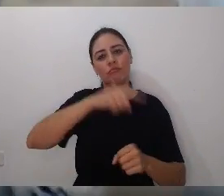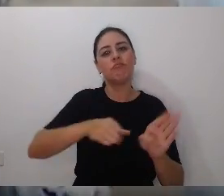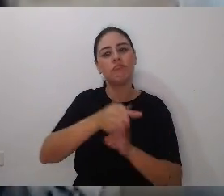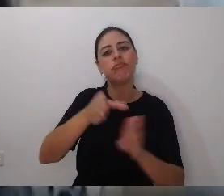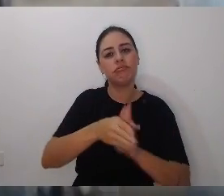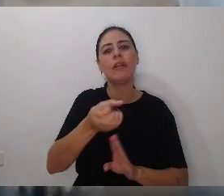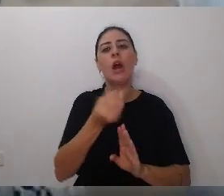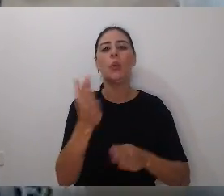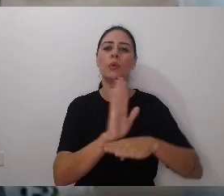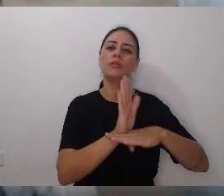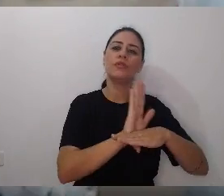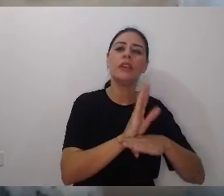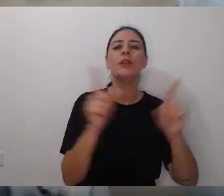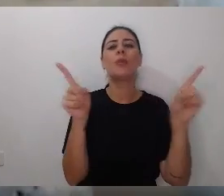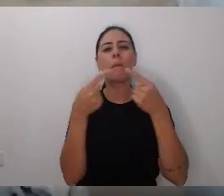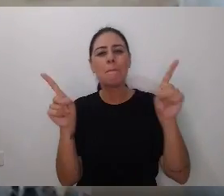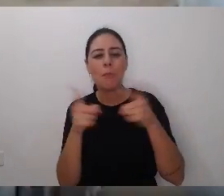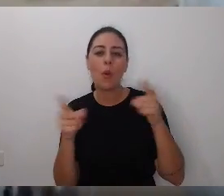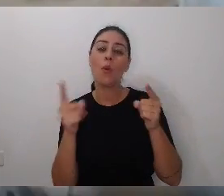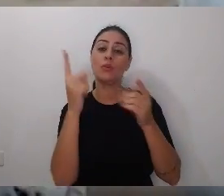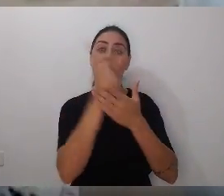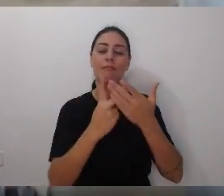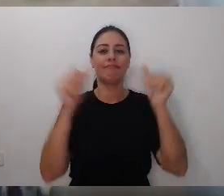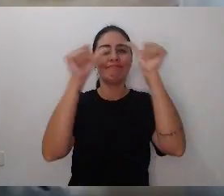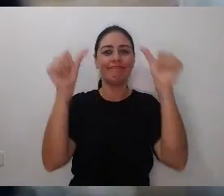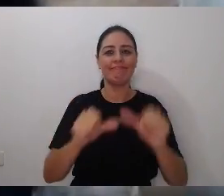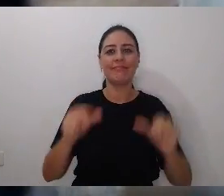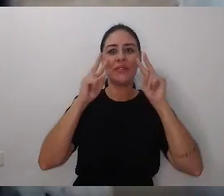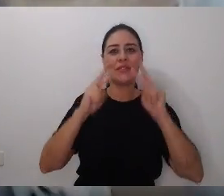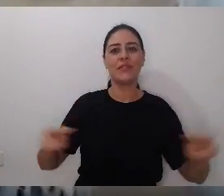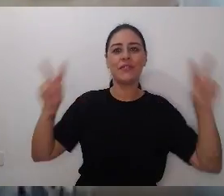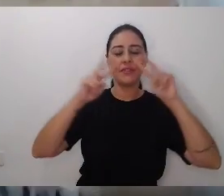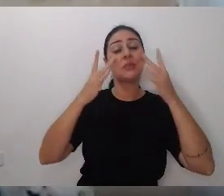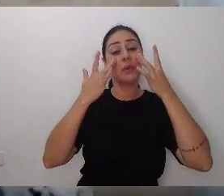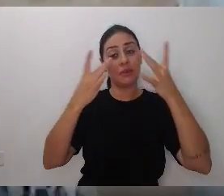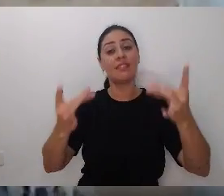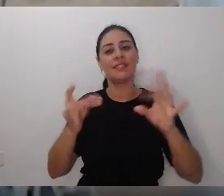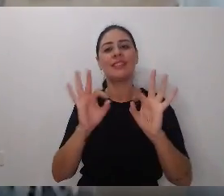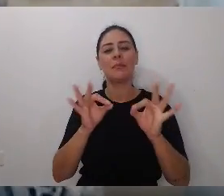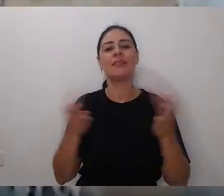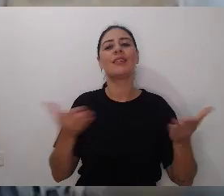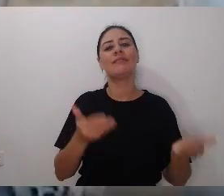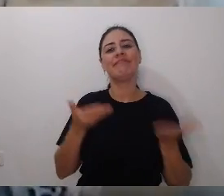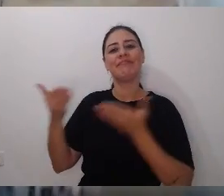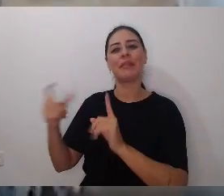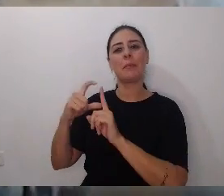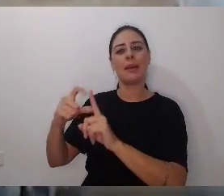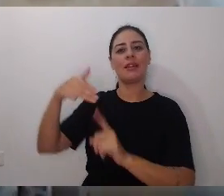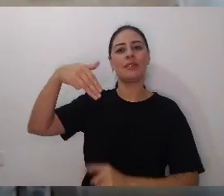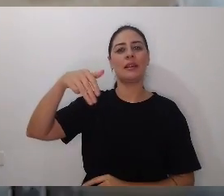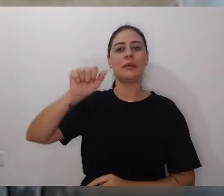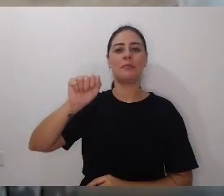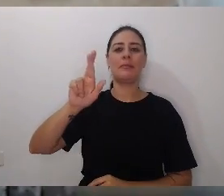E nas atividades que estávamos propondo durante o ano, nos protocolos, a gente até sugeriu